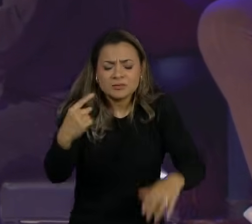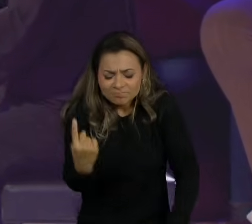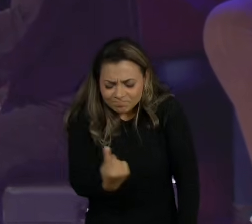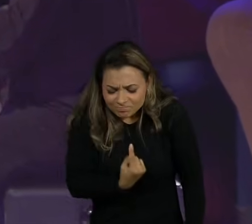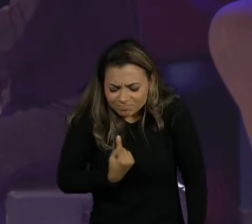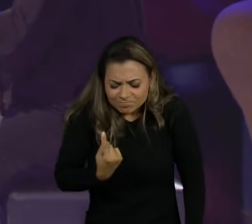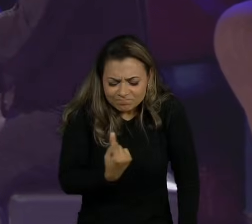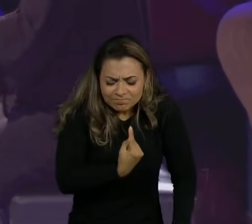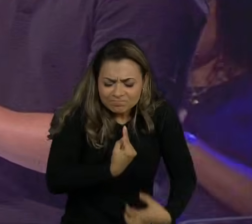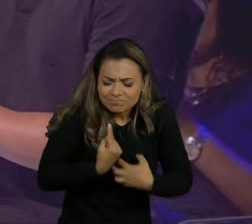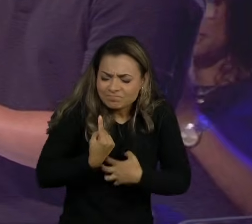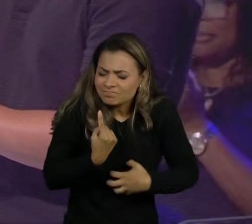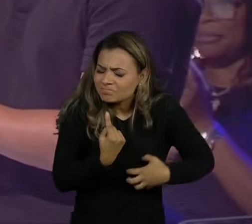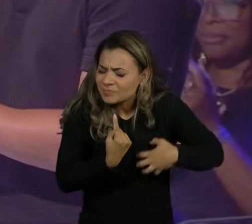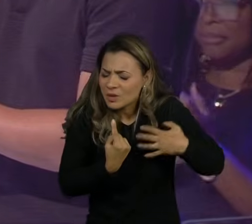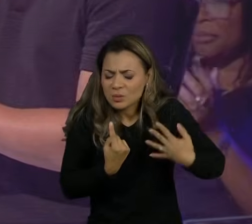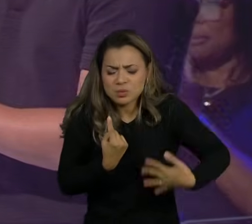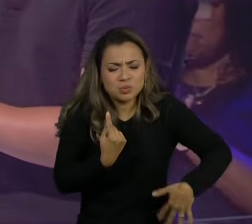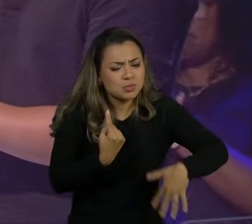apavora,